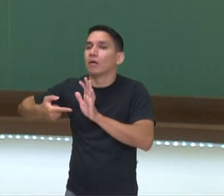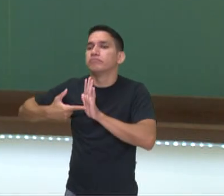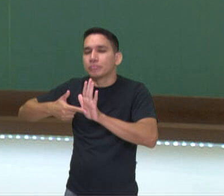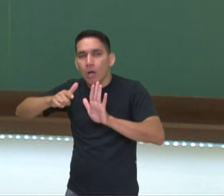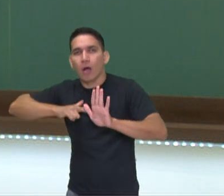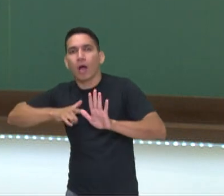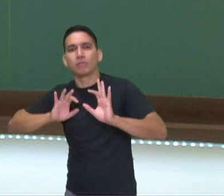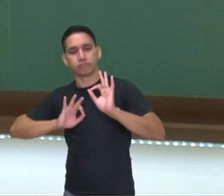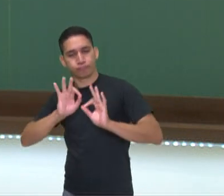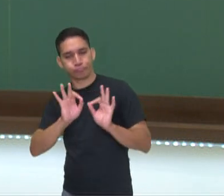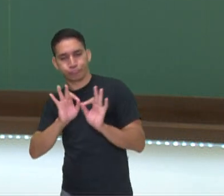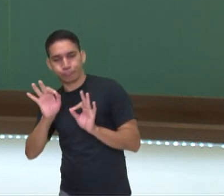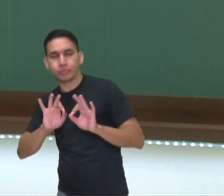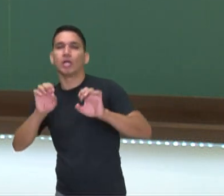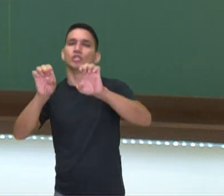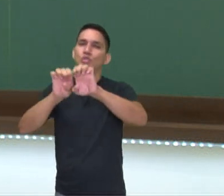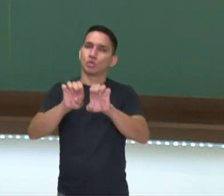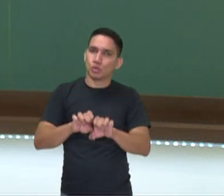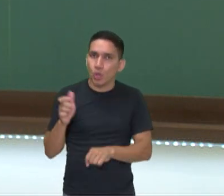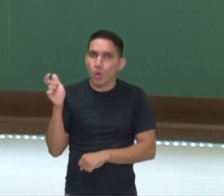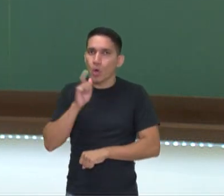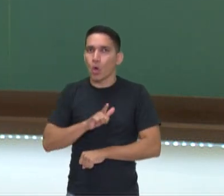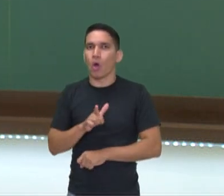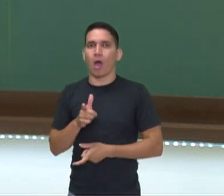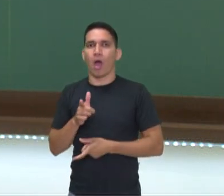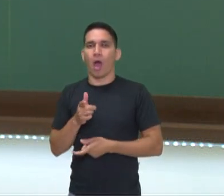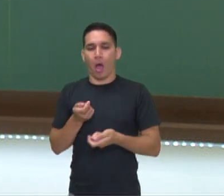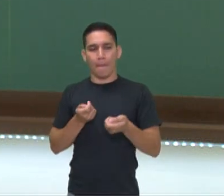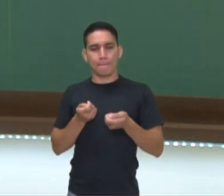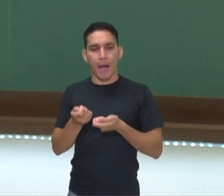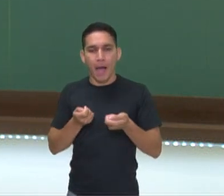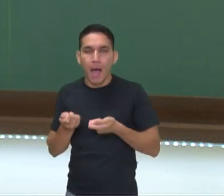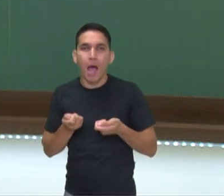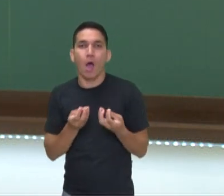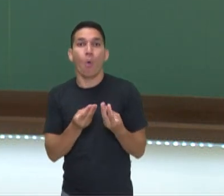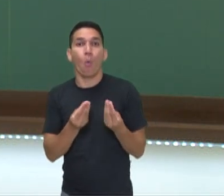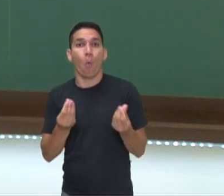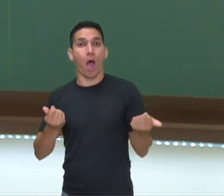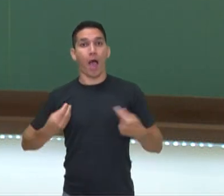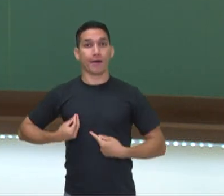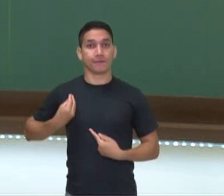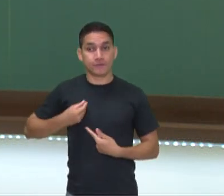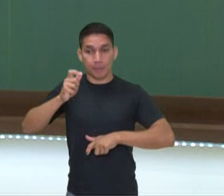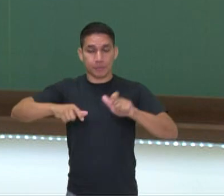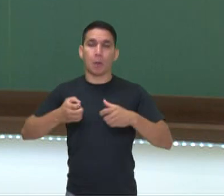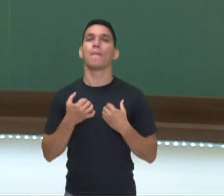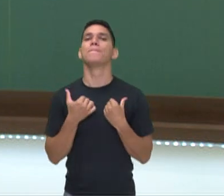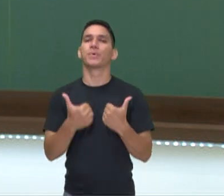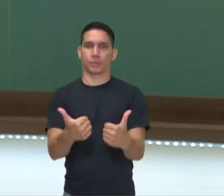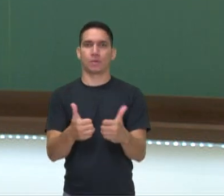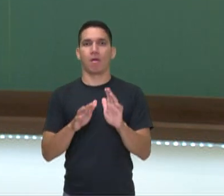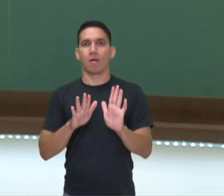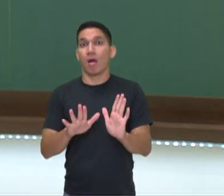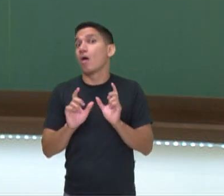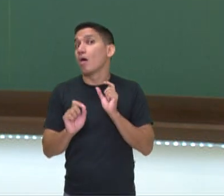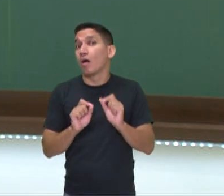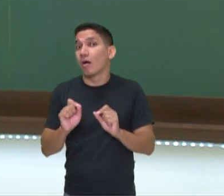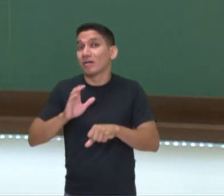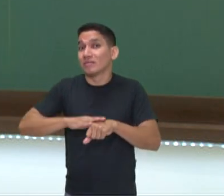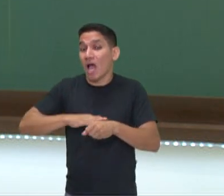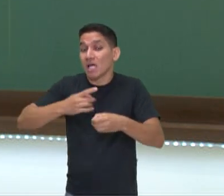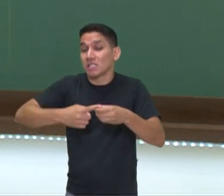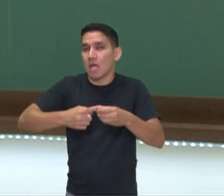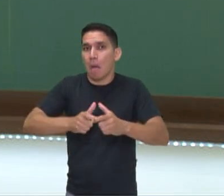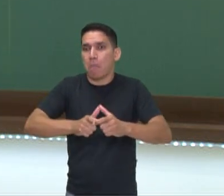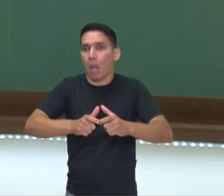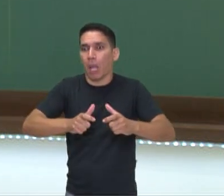apresentam infraestrutura para gerir uma qualidade de vida para as pessoas, isso é muito bom. Porém, quando as cidades crescem